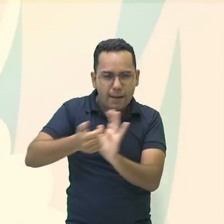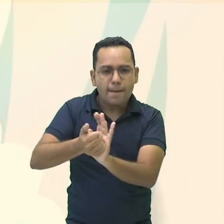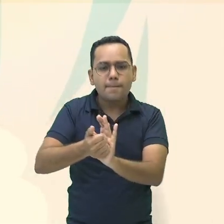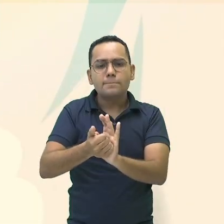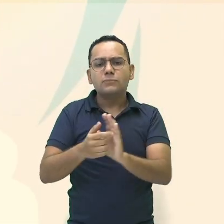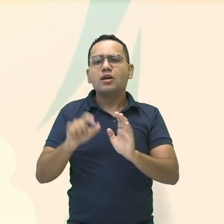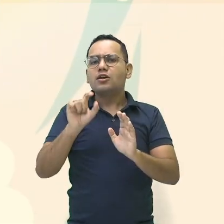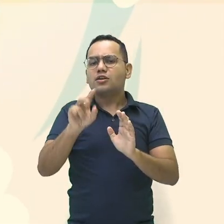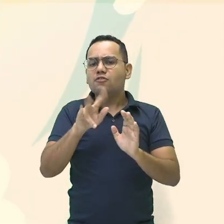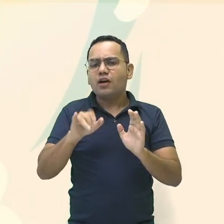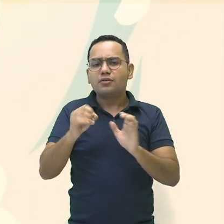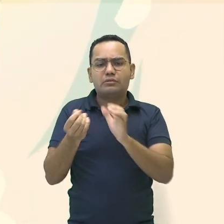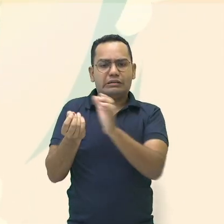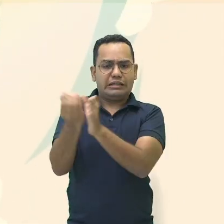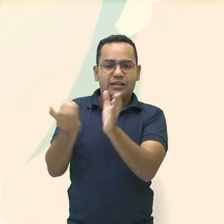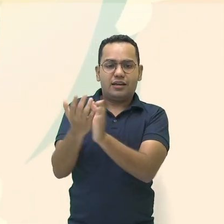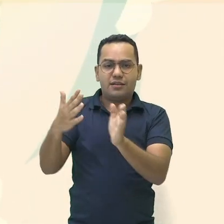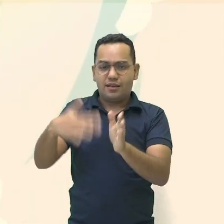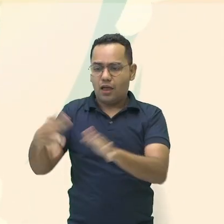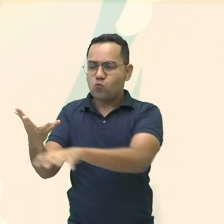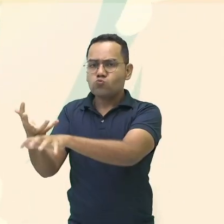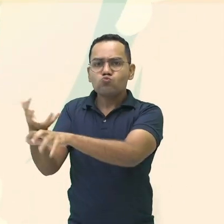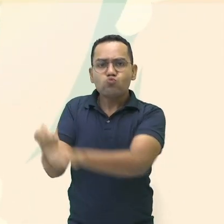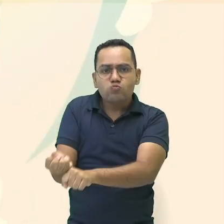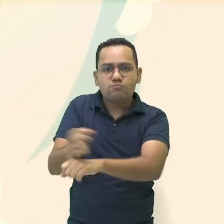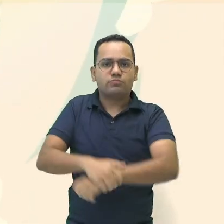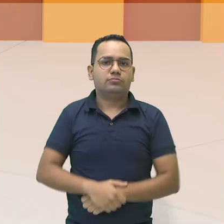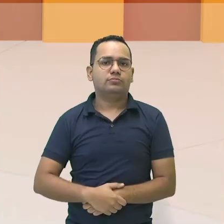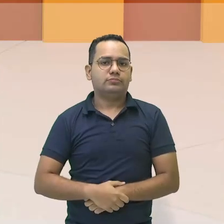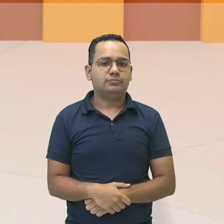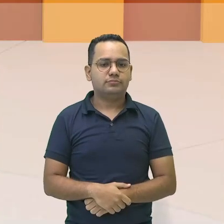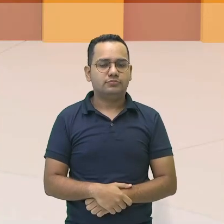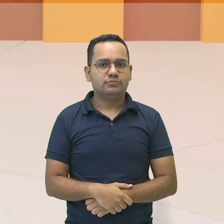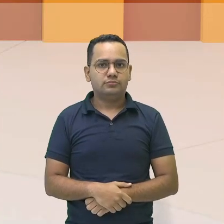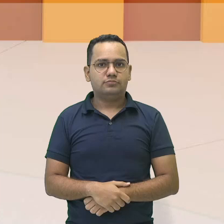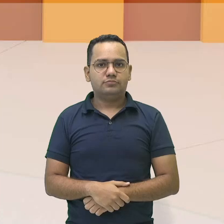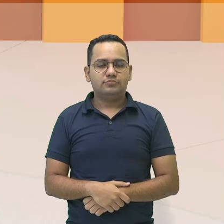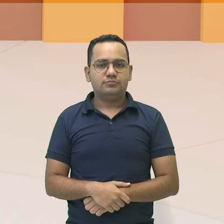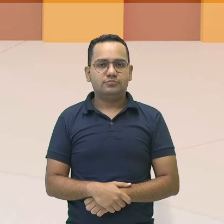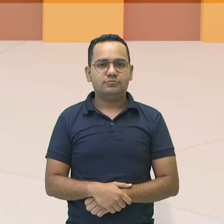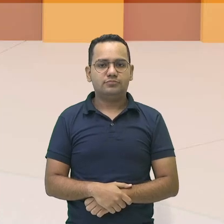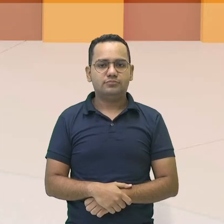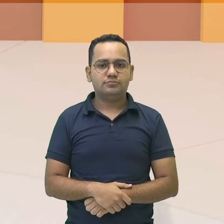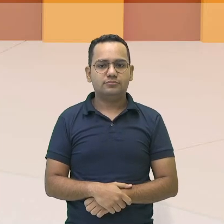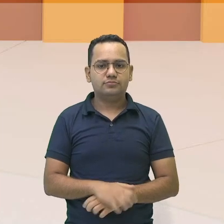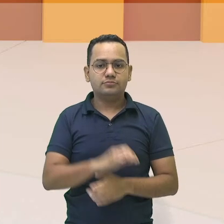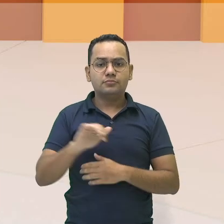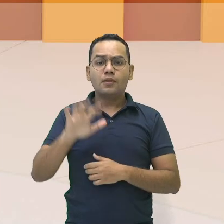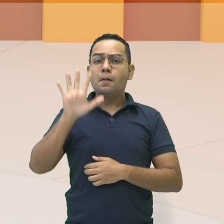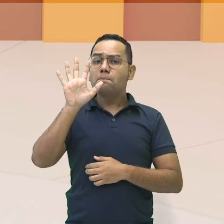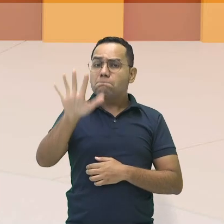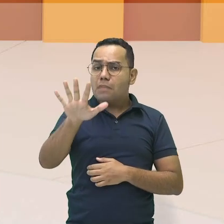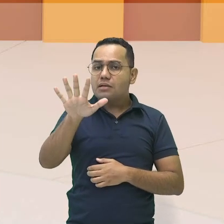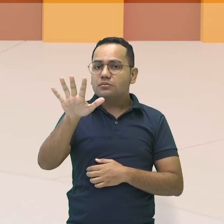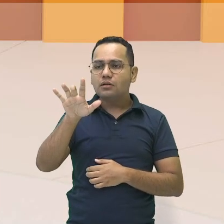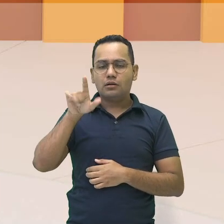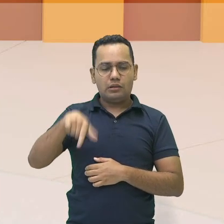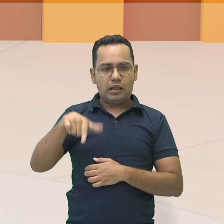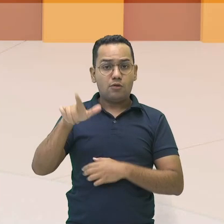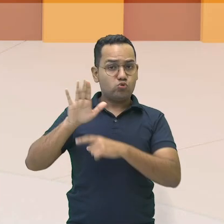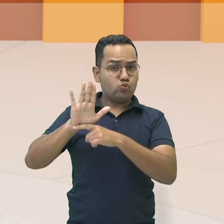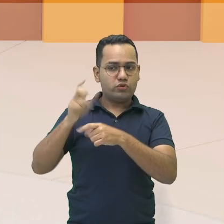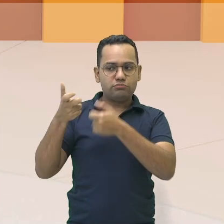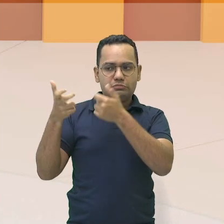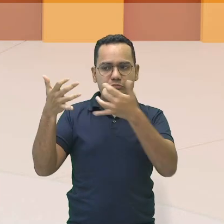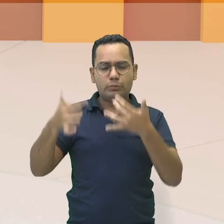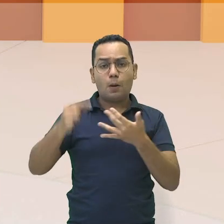para o surgimento dos desertos. Então, o Curumim falou ali de algumas intervenções